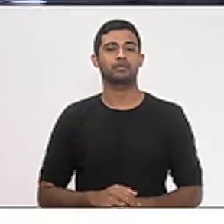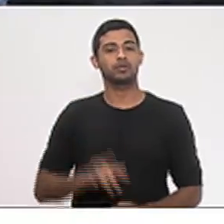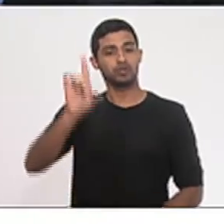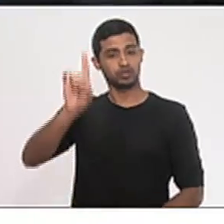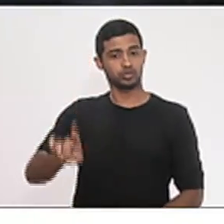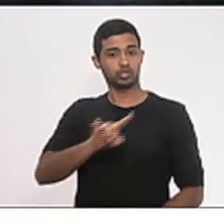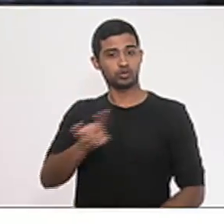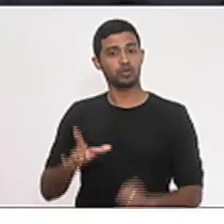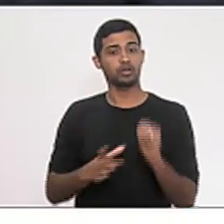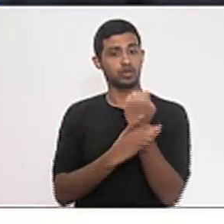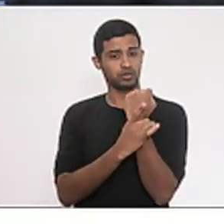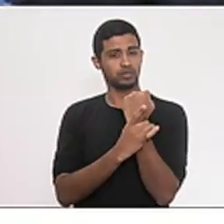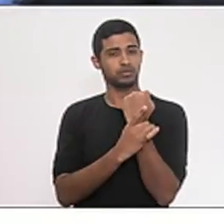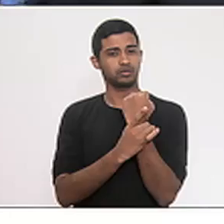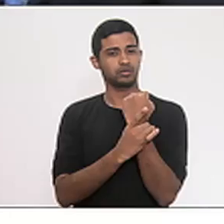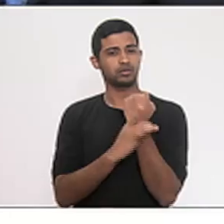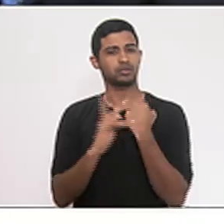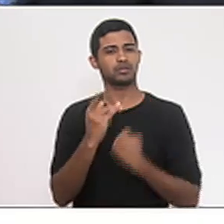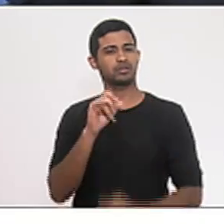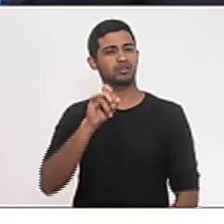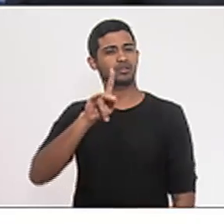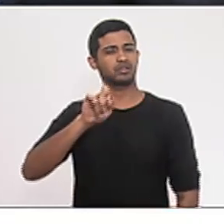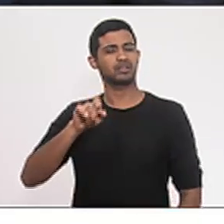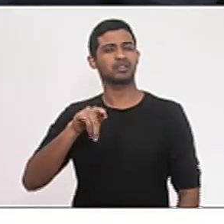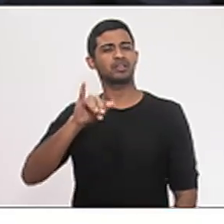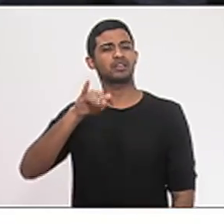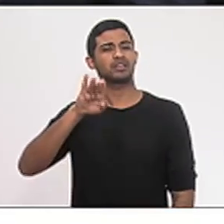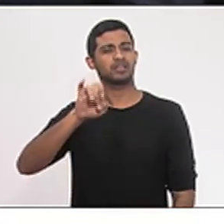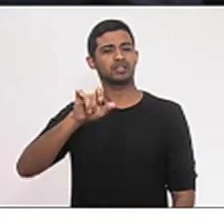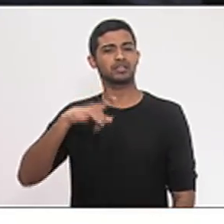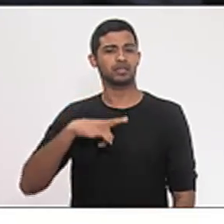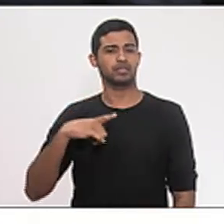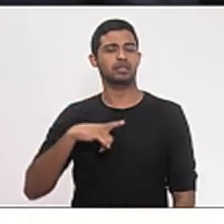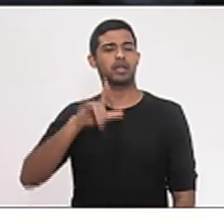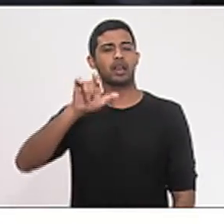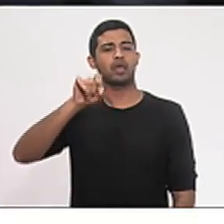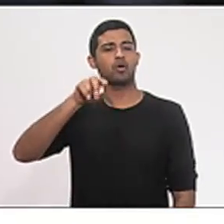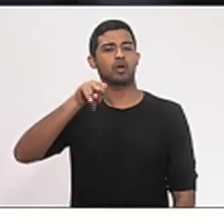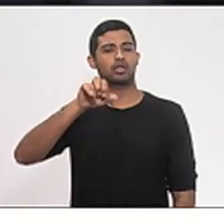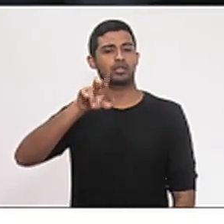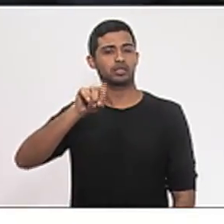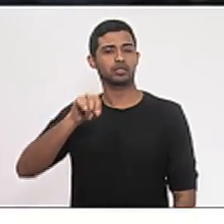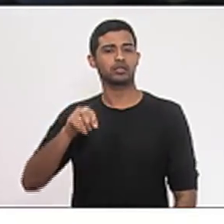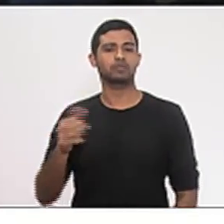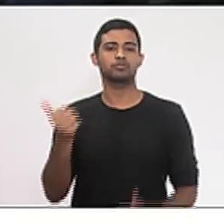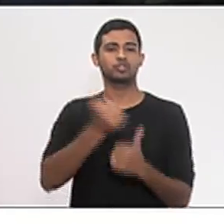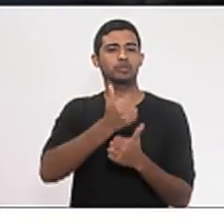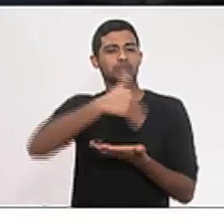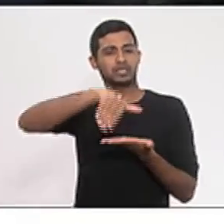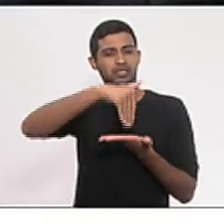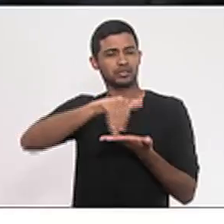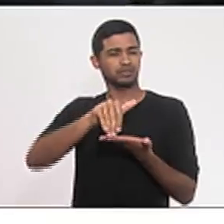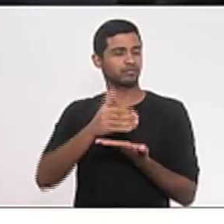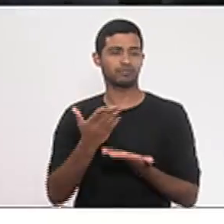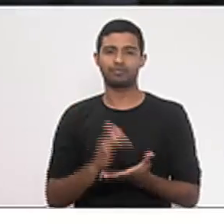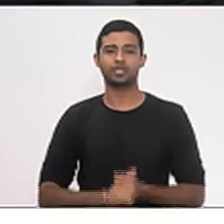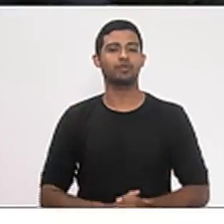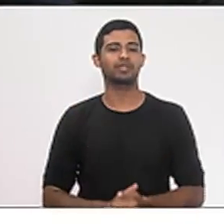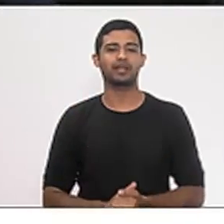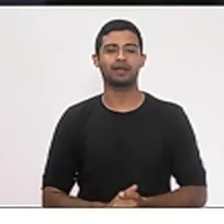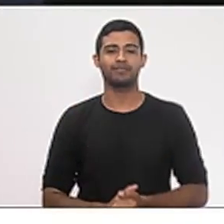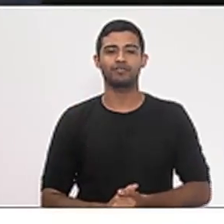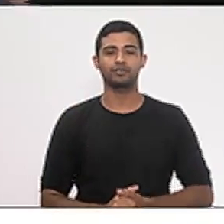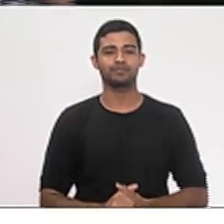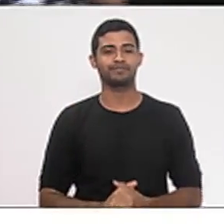diretor de Segurança Hídrica e Qualidade Ambiental do INEA, Leonardo Daemon, subsecretária de Recursos Hídricos e